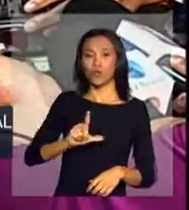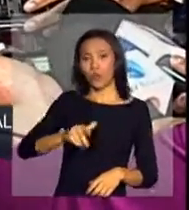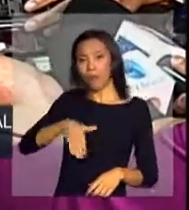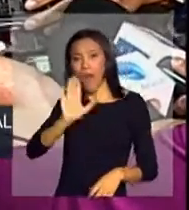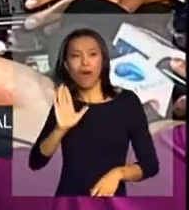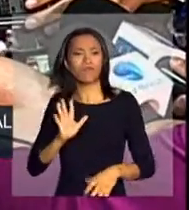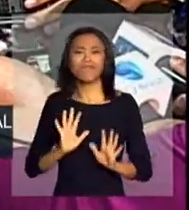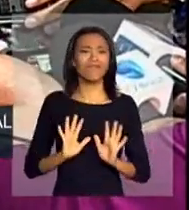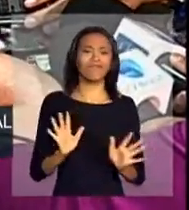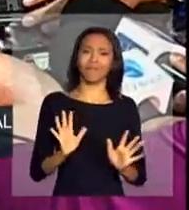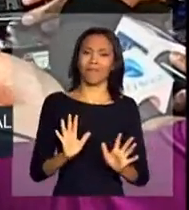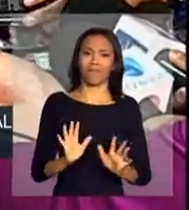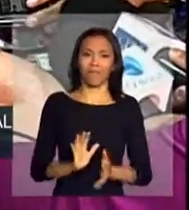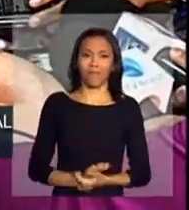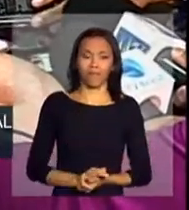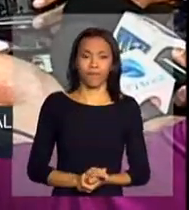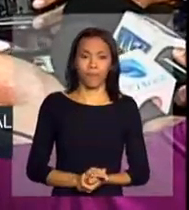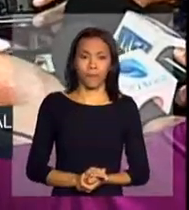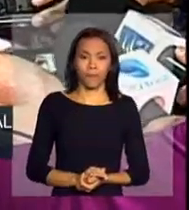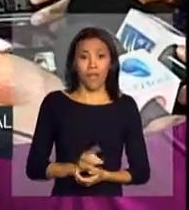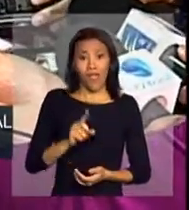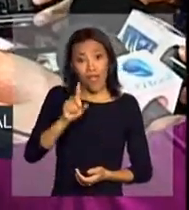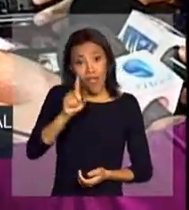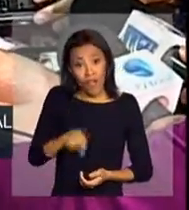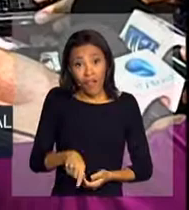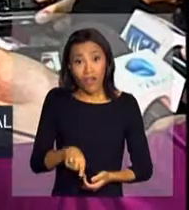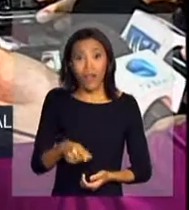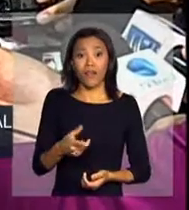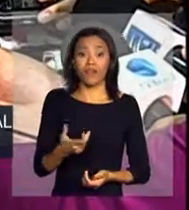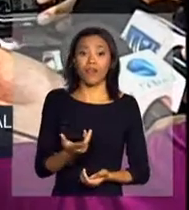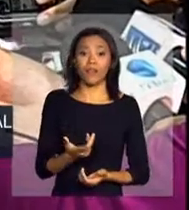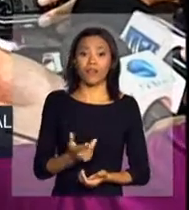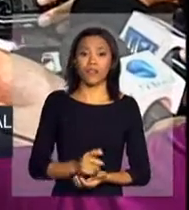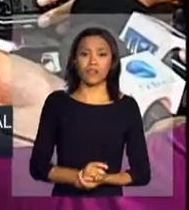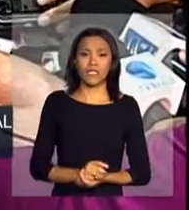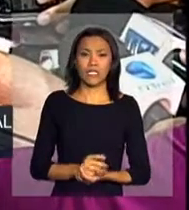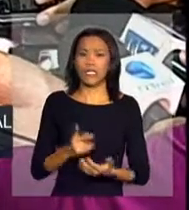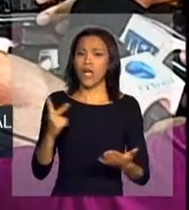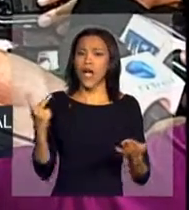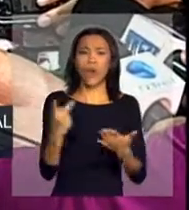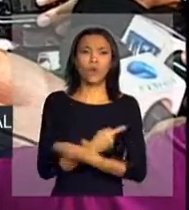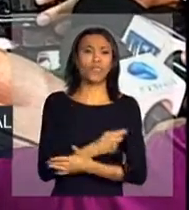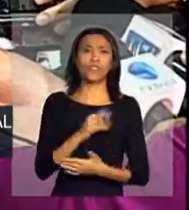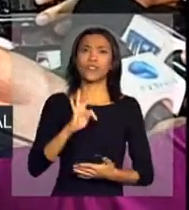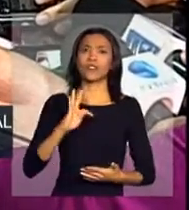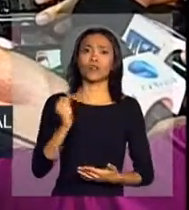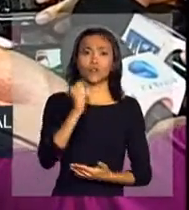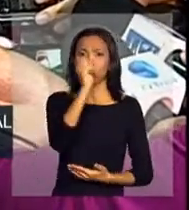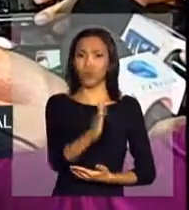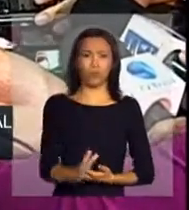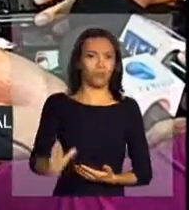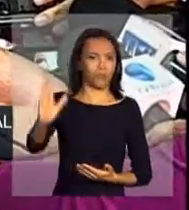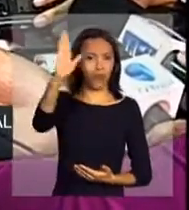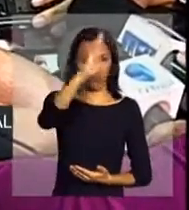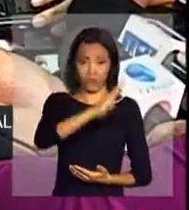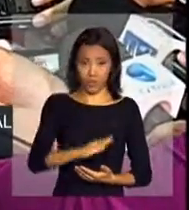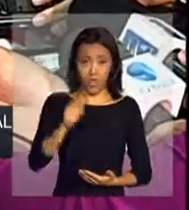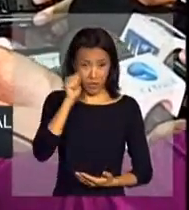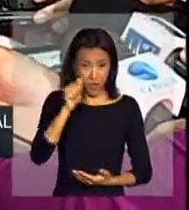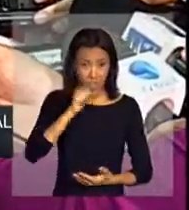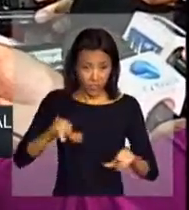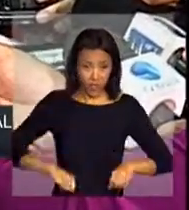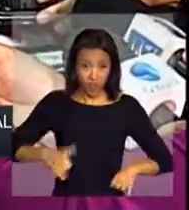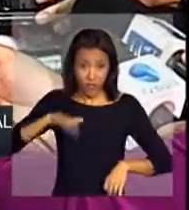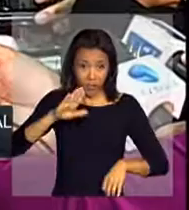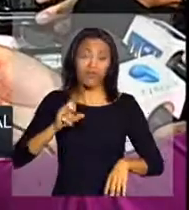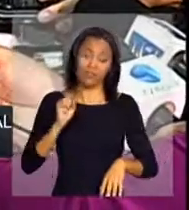Não, é uma situação, um crime que percorre todo o país, infelizmente. As mulheres são as maiores vítimas?